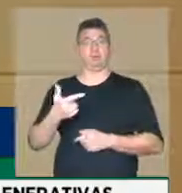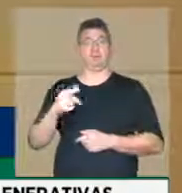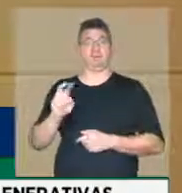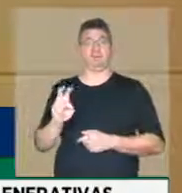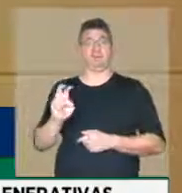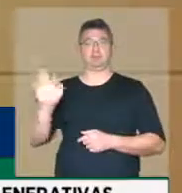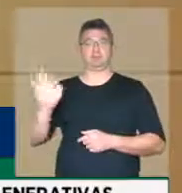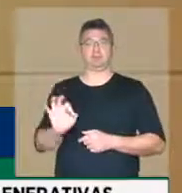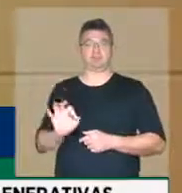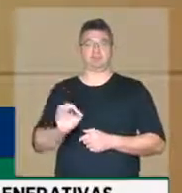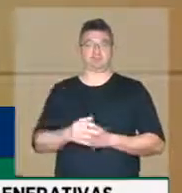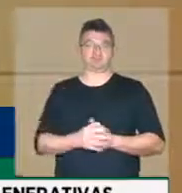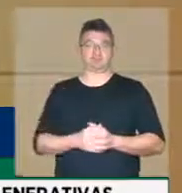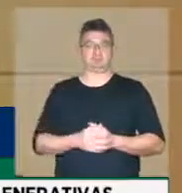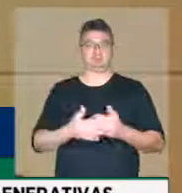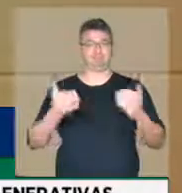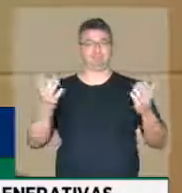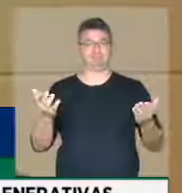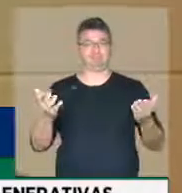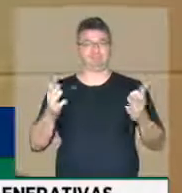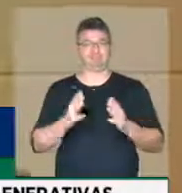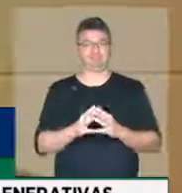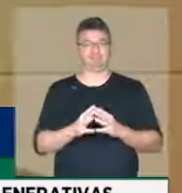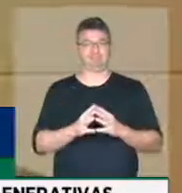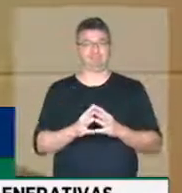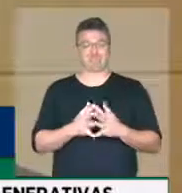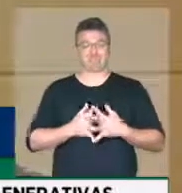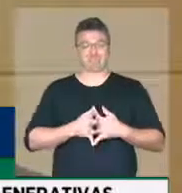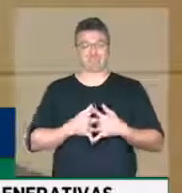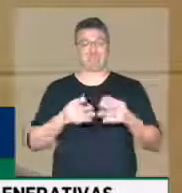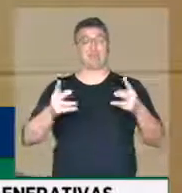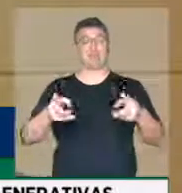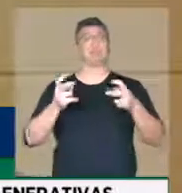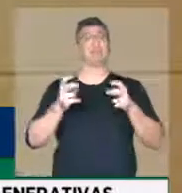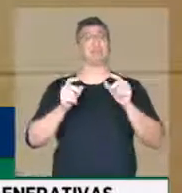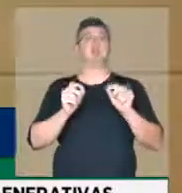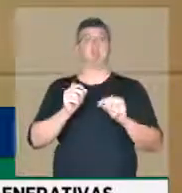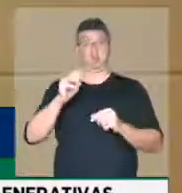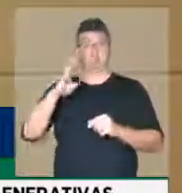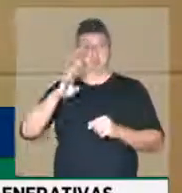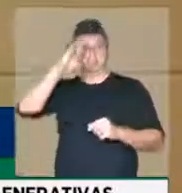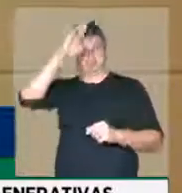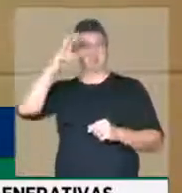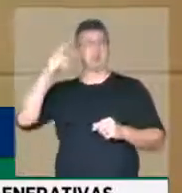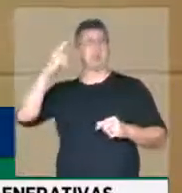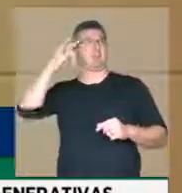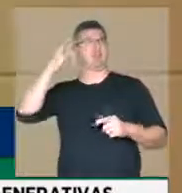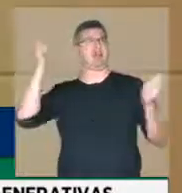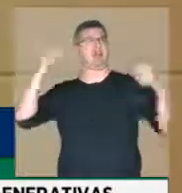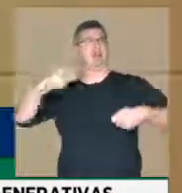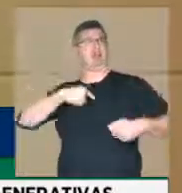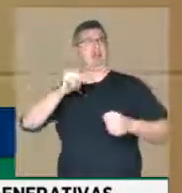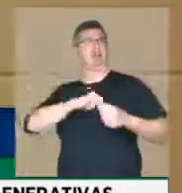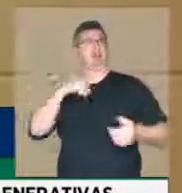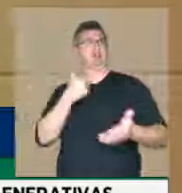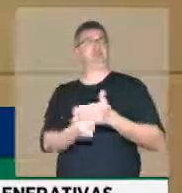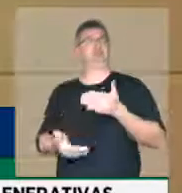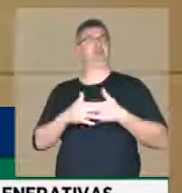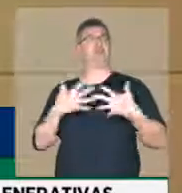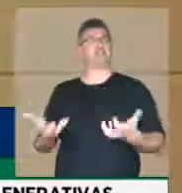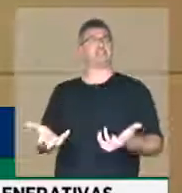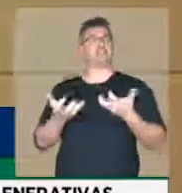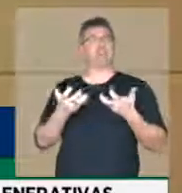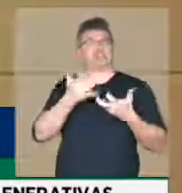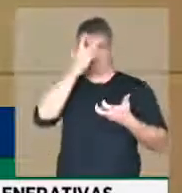25%. Portanto, a percepção de que Bolsonaro pode fazer o que quiser, que os seus apoiadores